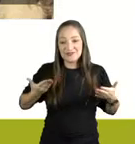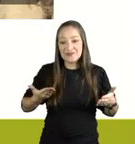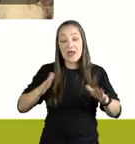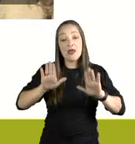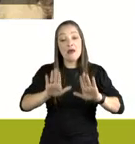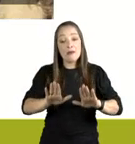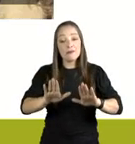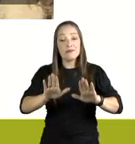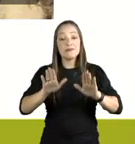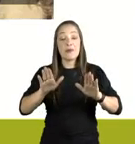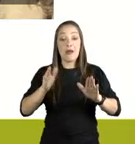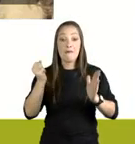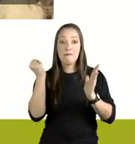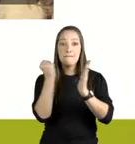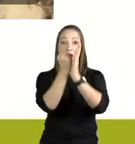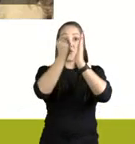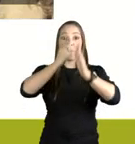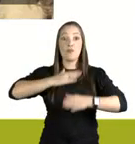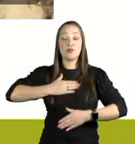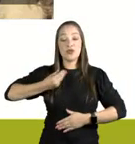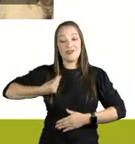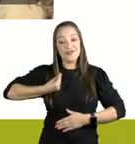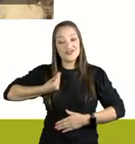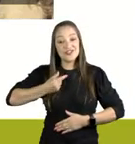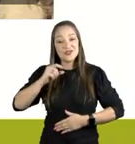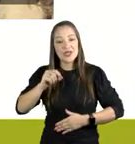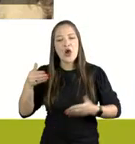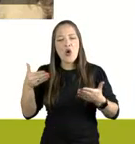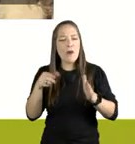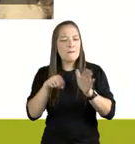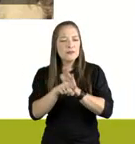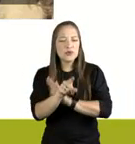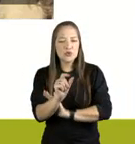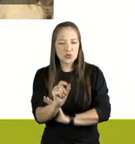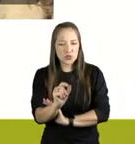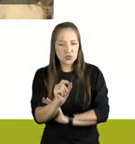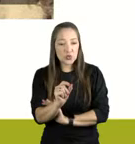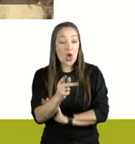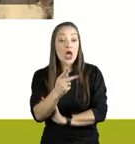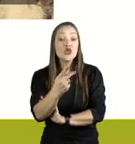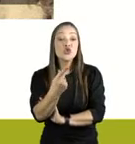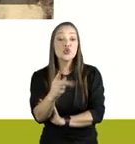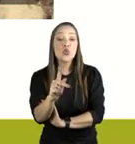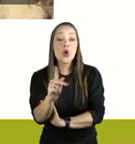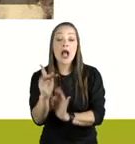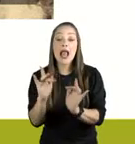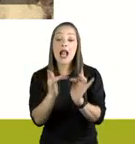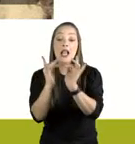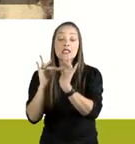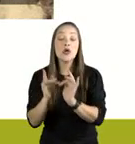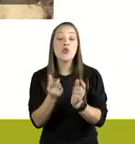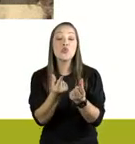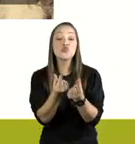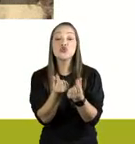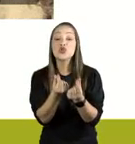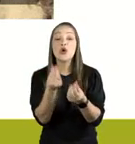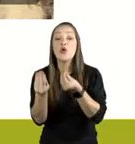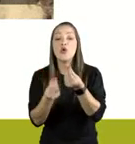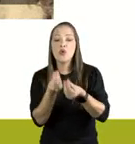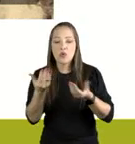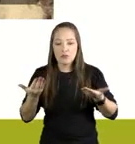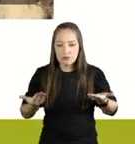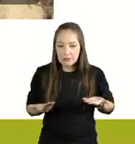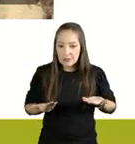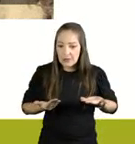o que marcou para mim. Né? E hoje eu pergunto, né, qual é a sua relação com o dinheiro? É algo que a gente pensa que